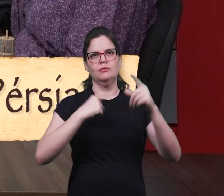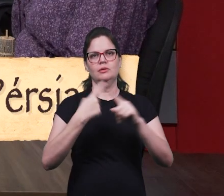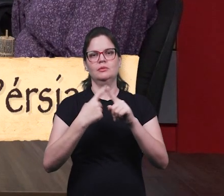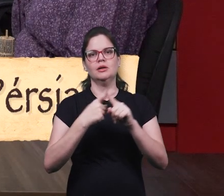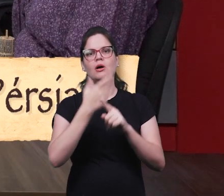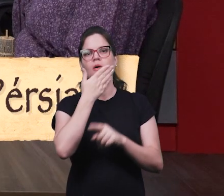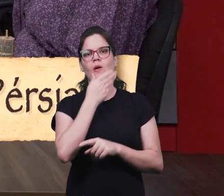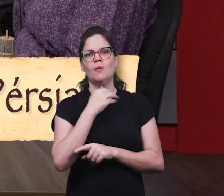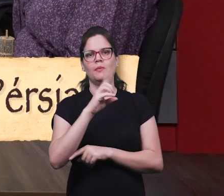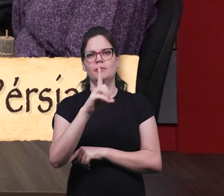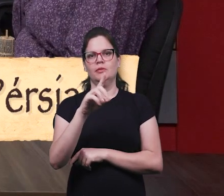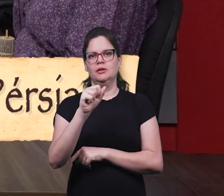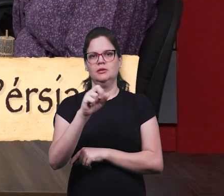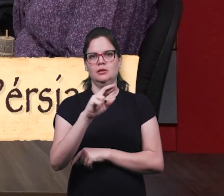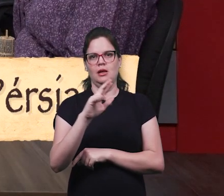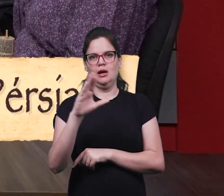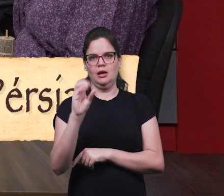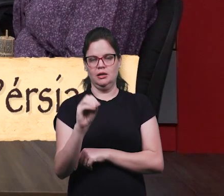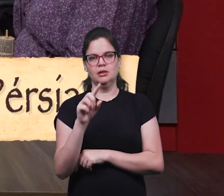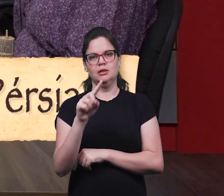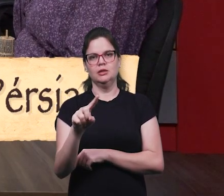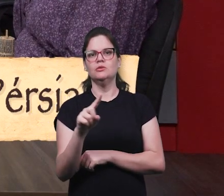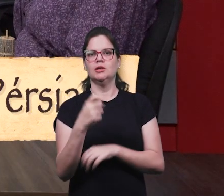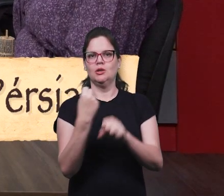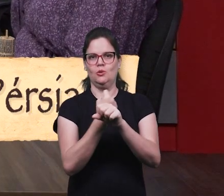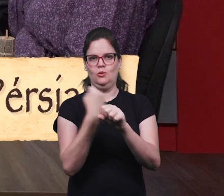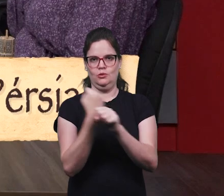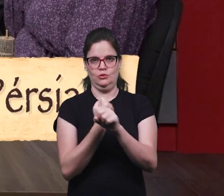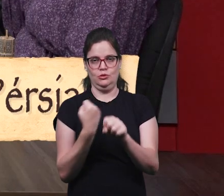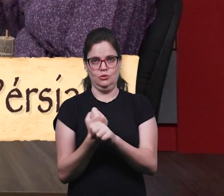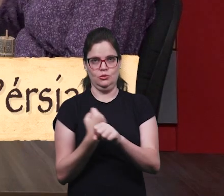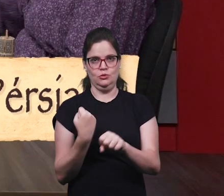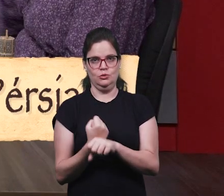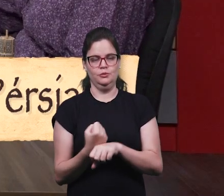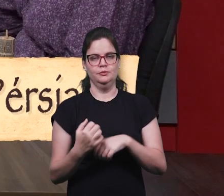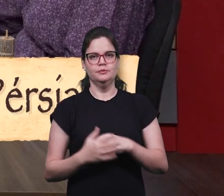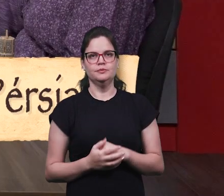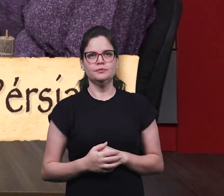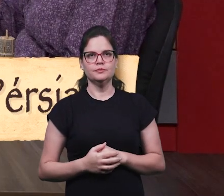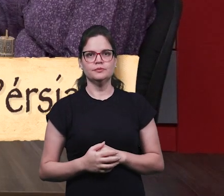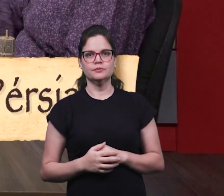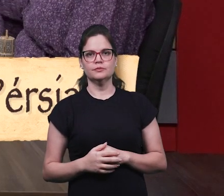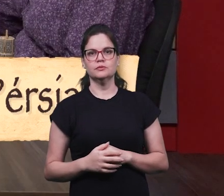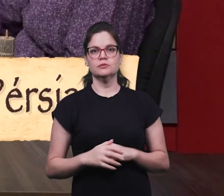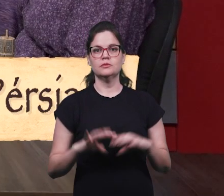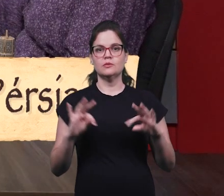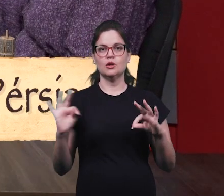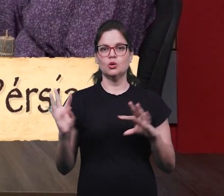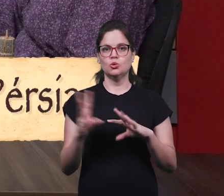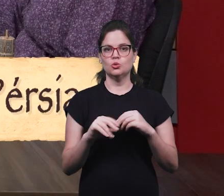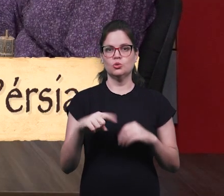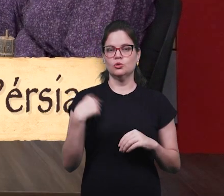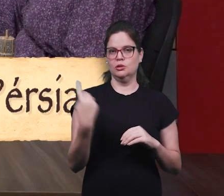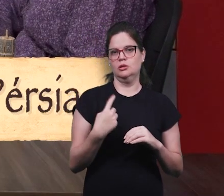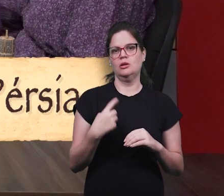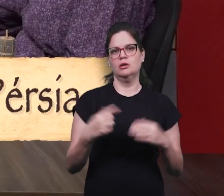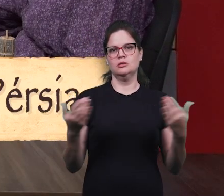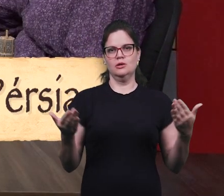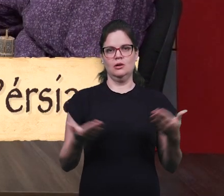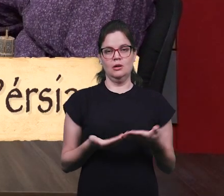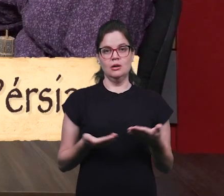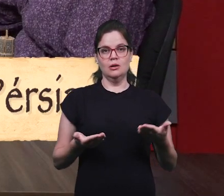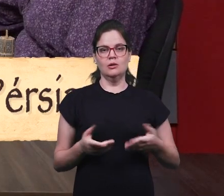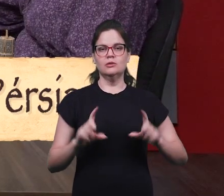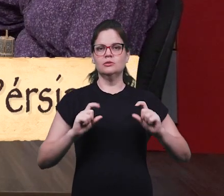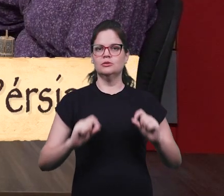por Dario, pelo pai de Xerxes. E todo o enredo do livro que nós estamos tratando, ele